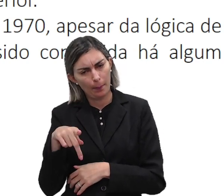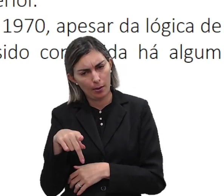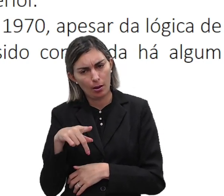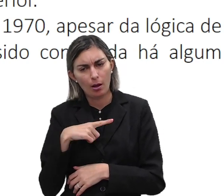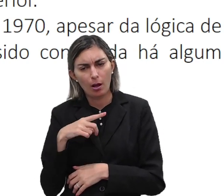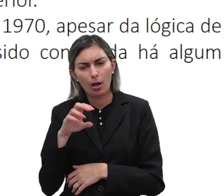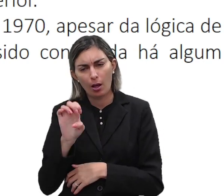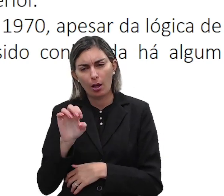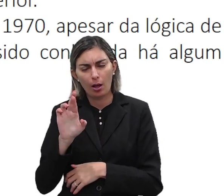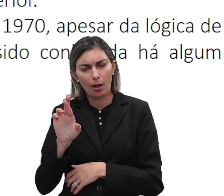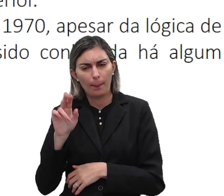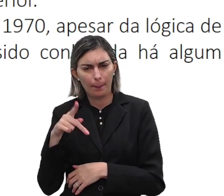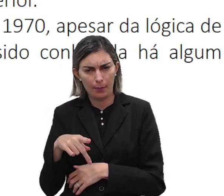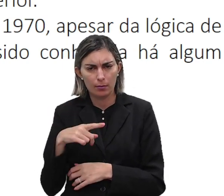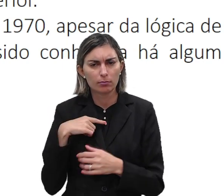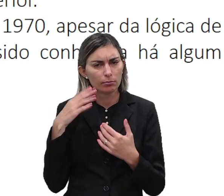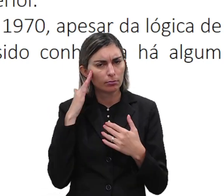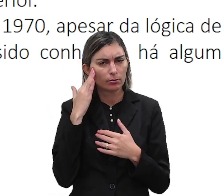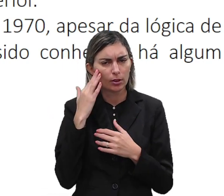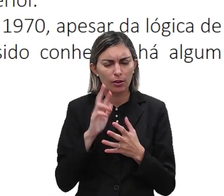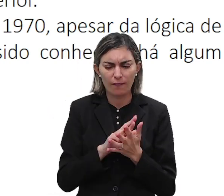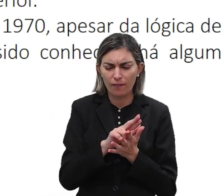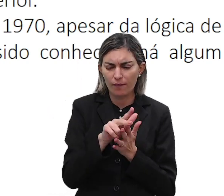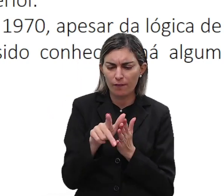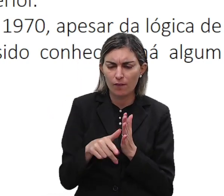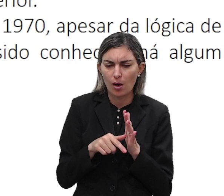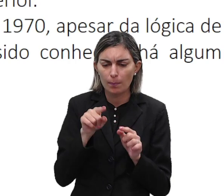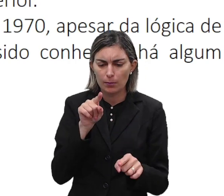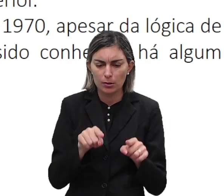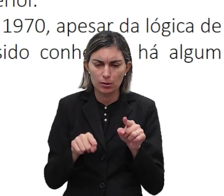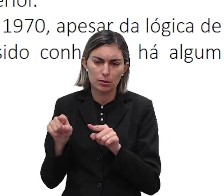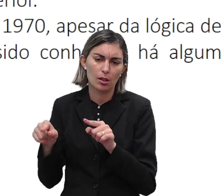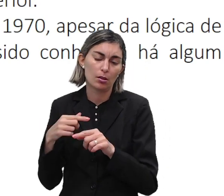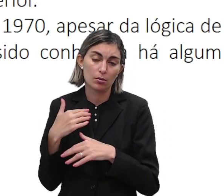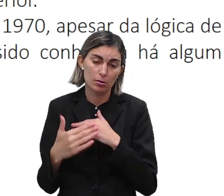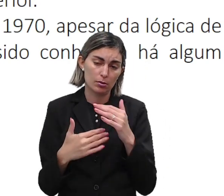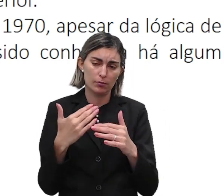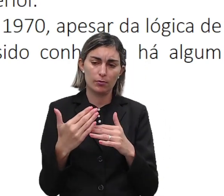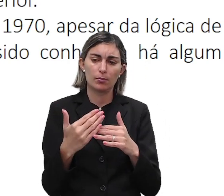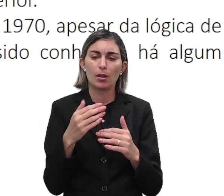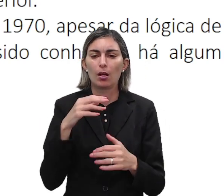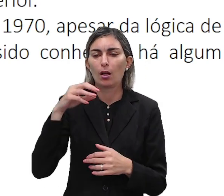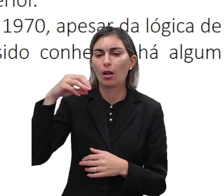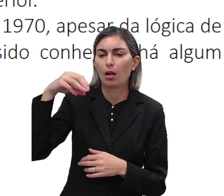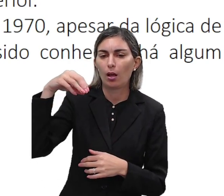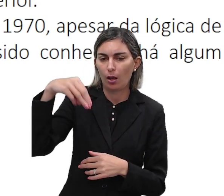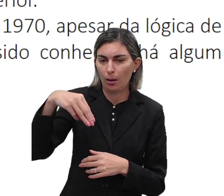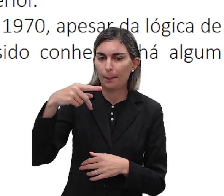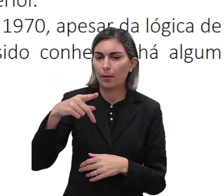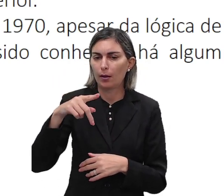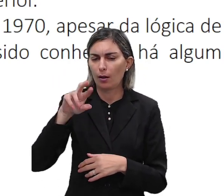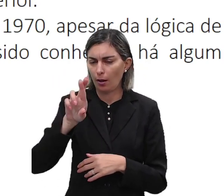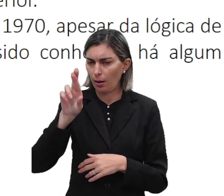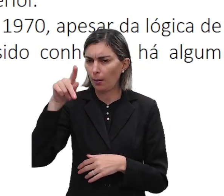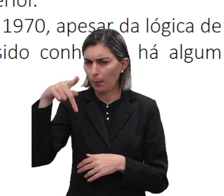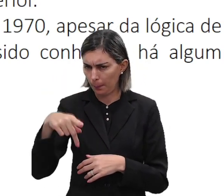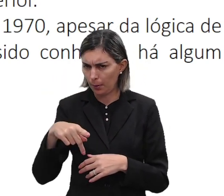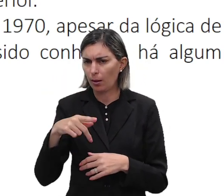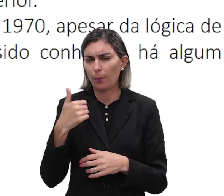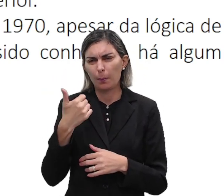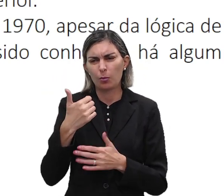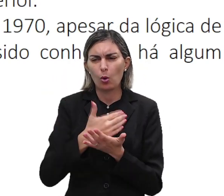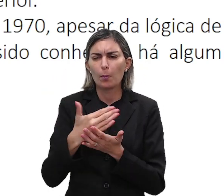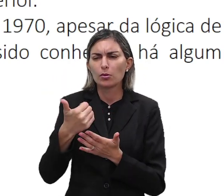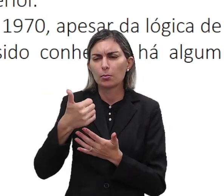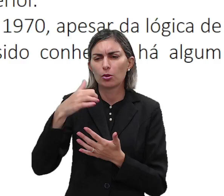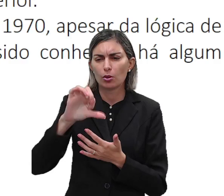o ERP, é necessário entender os diversos estágios em seu desenvolvimento. O MRP original tornou-se popular durante a década de